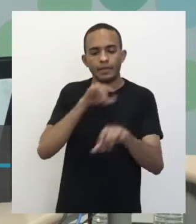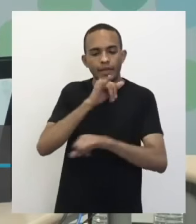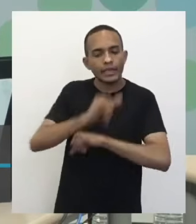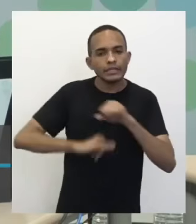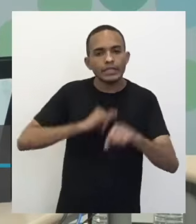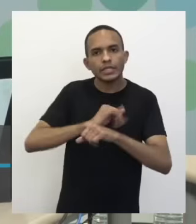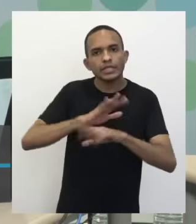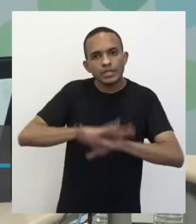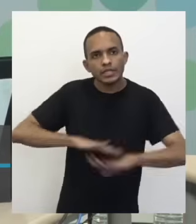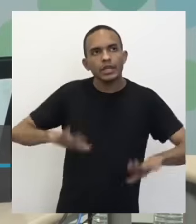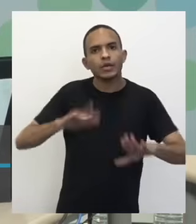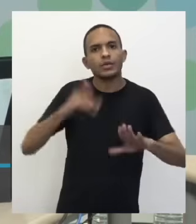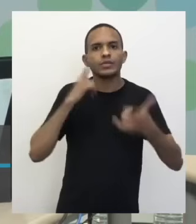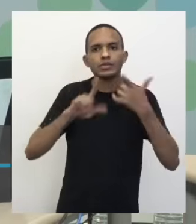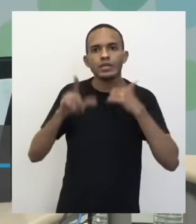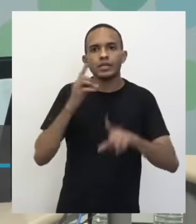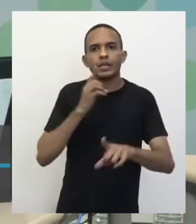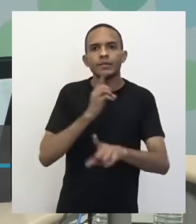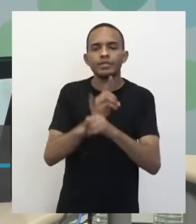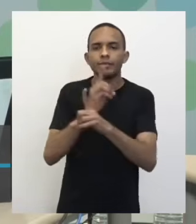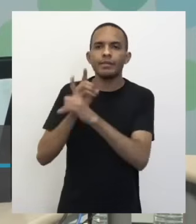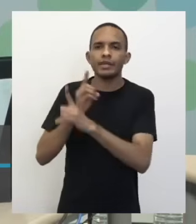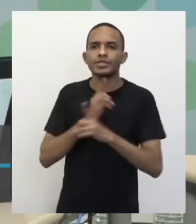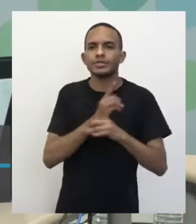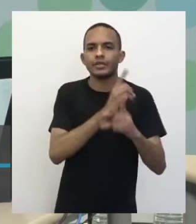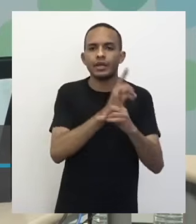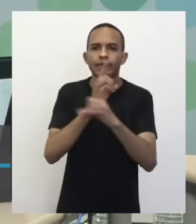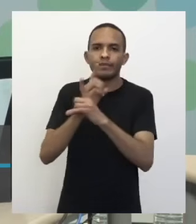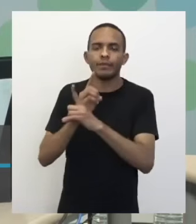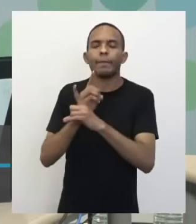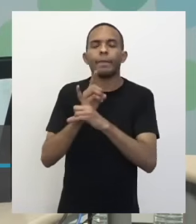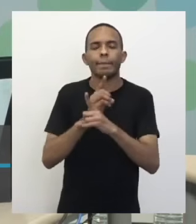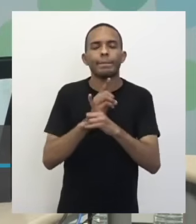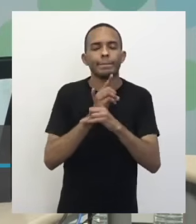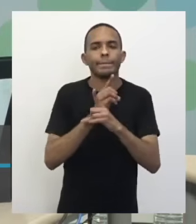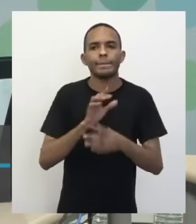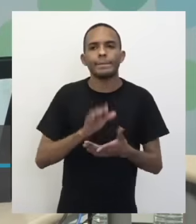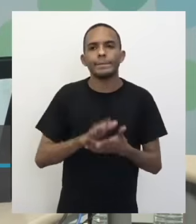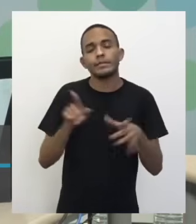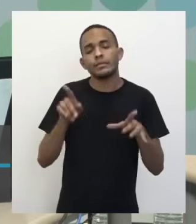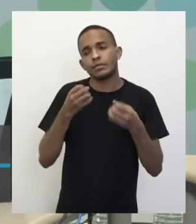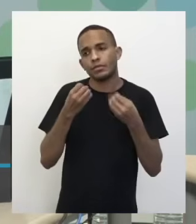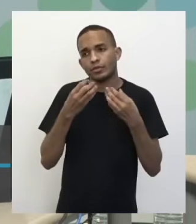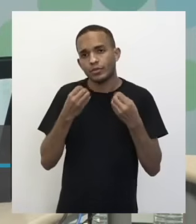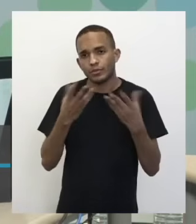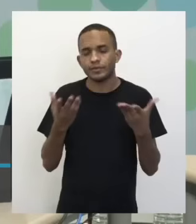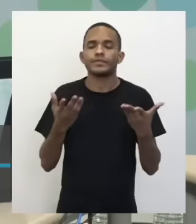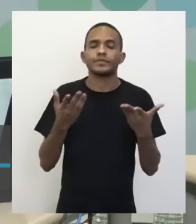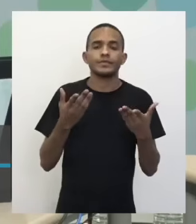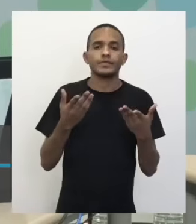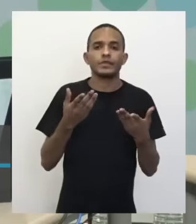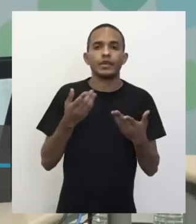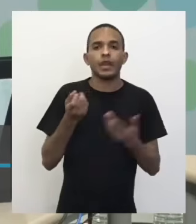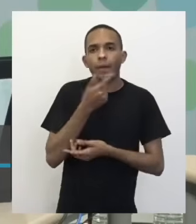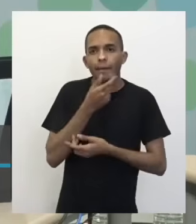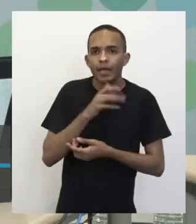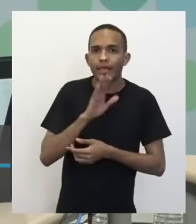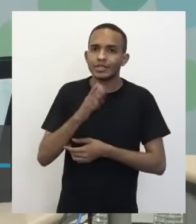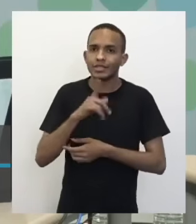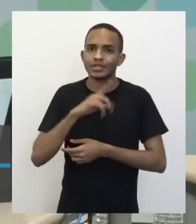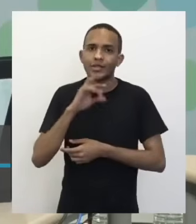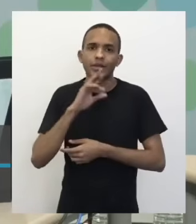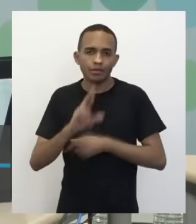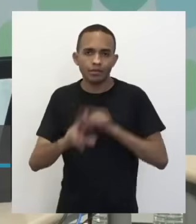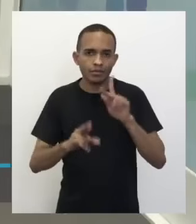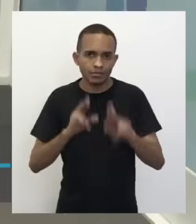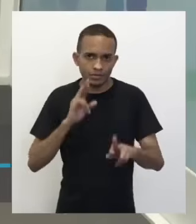se a gente buscar, tem também, né? Obviamente que tem também. Mas muito bem. E aí o humor eles já tinham meio que respondido, eles